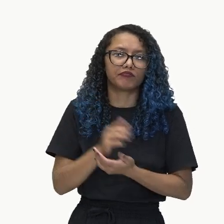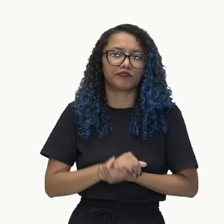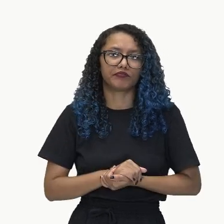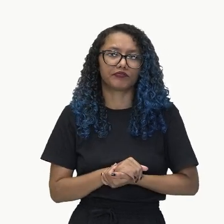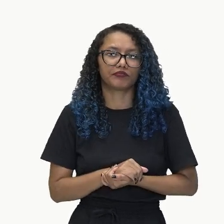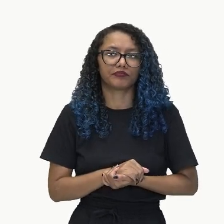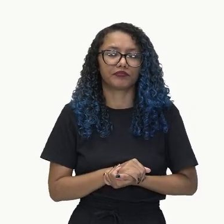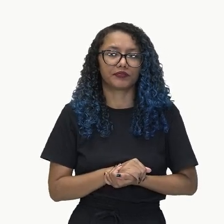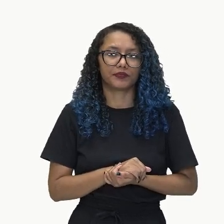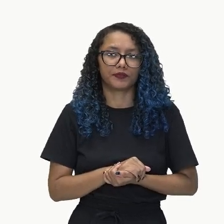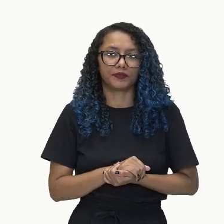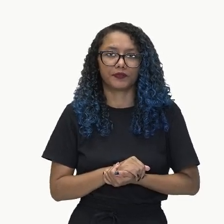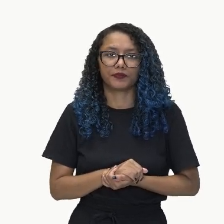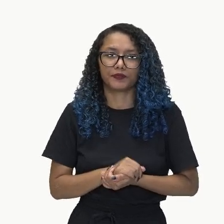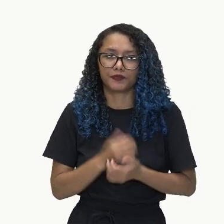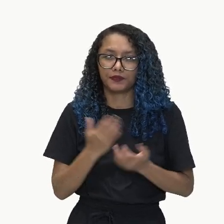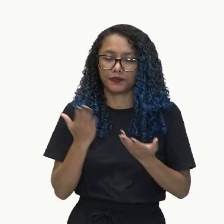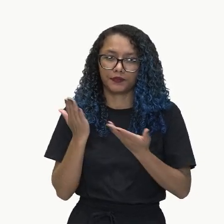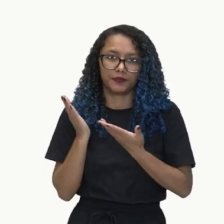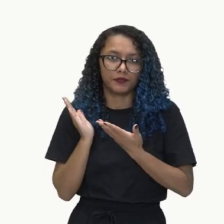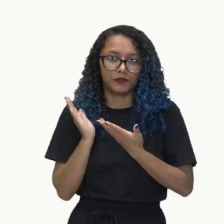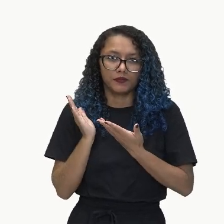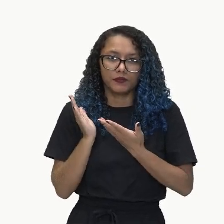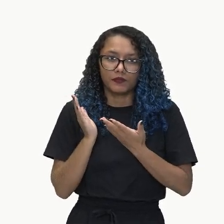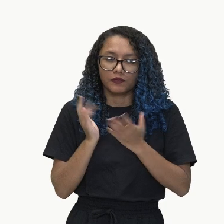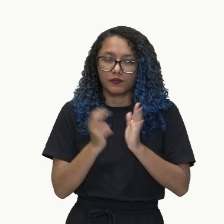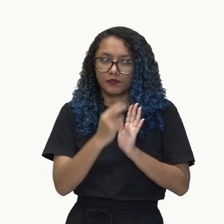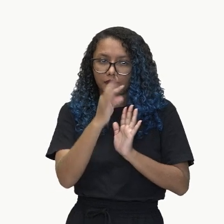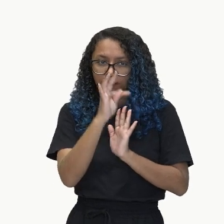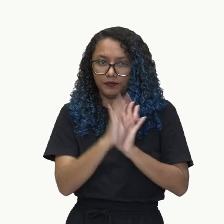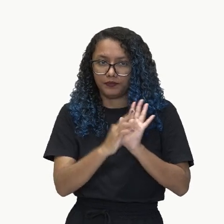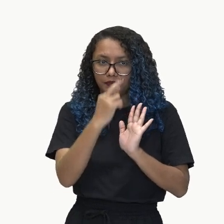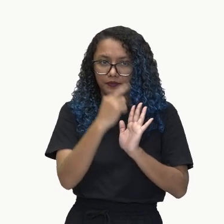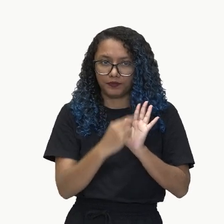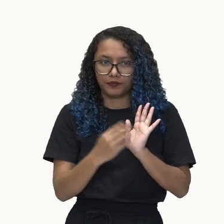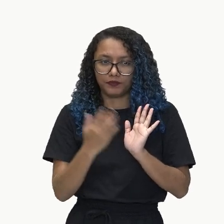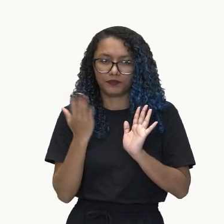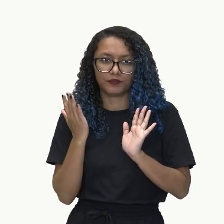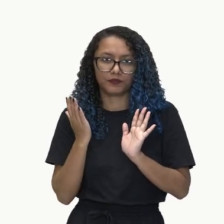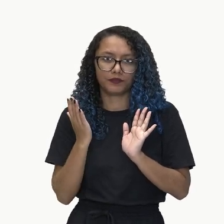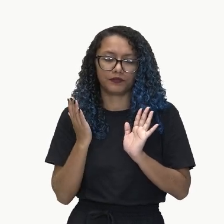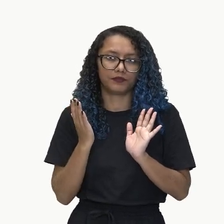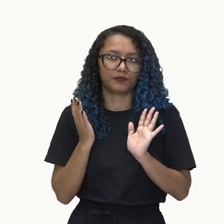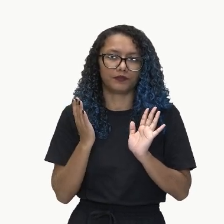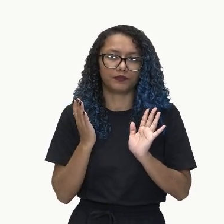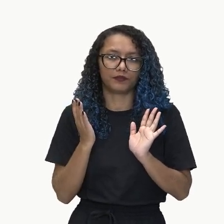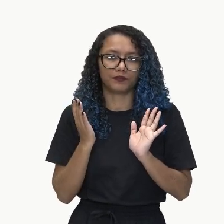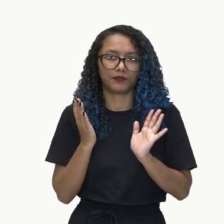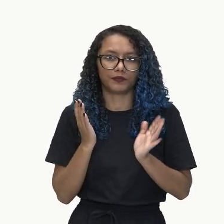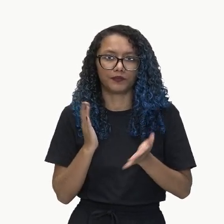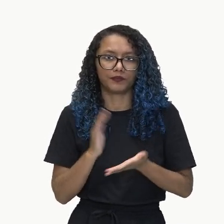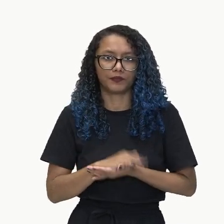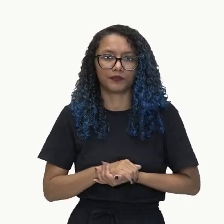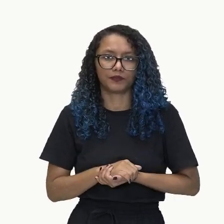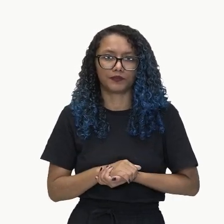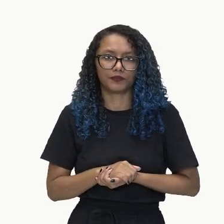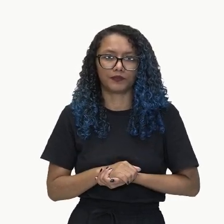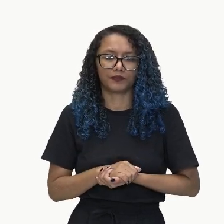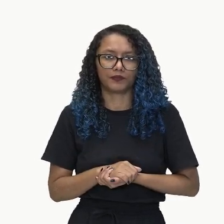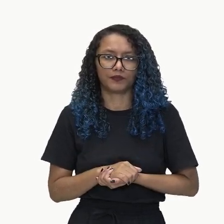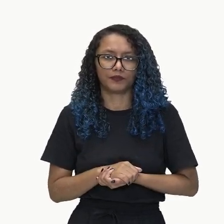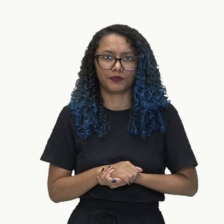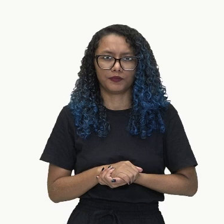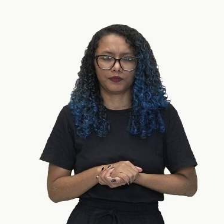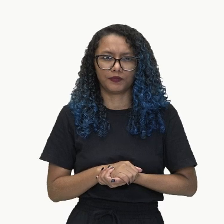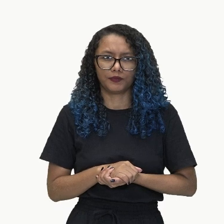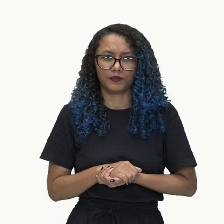desaba fte fte de palavra em lngua espanola e digo pessoal